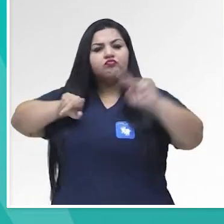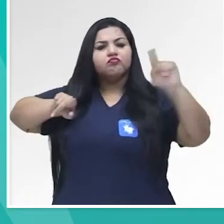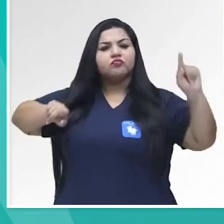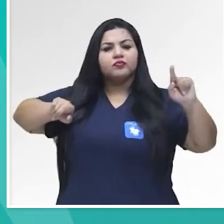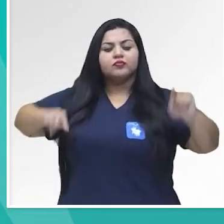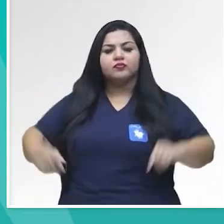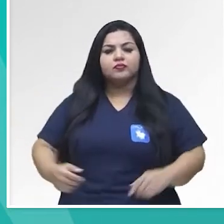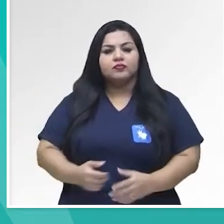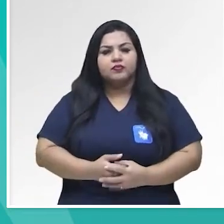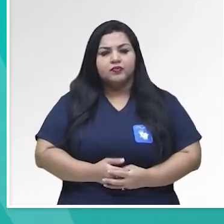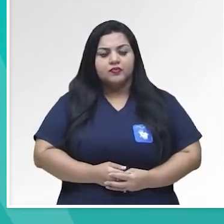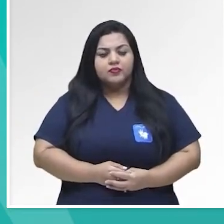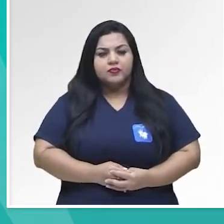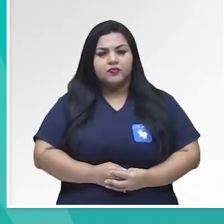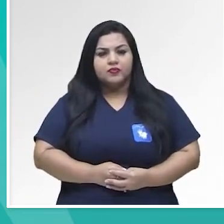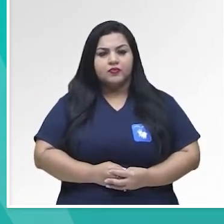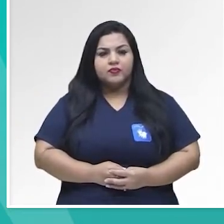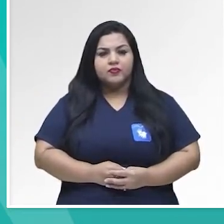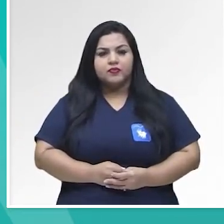antropocentrismo.